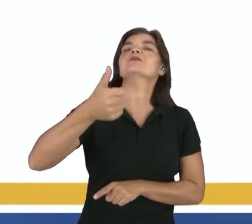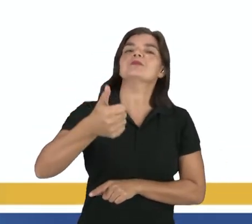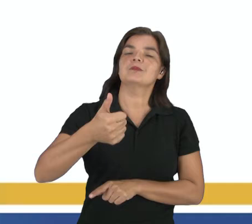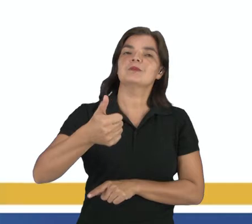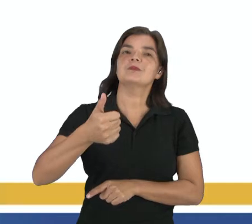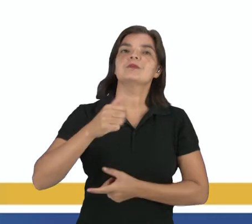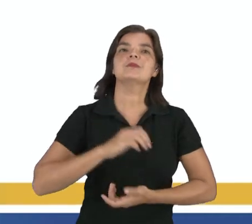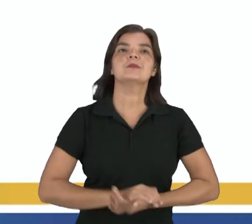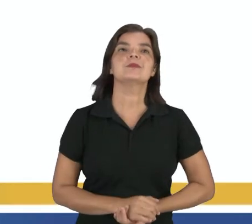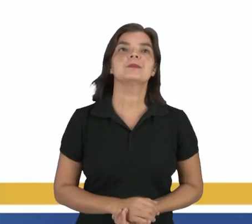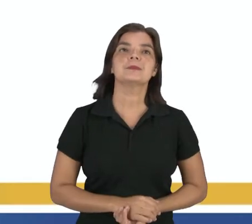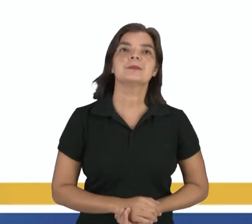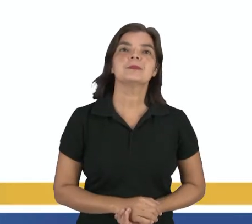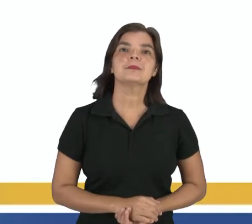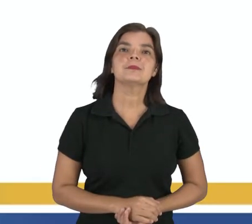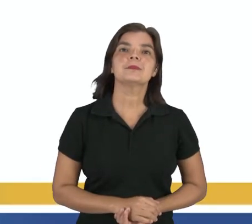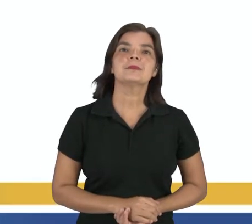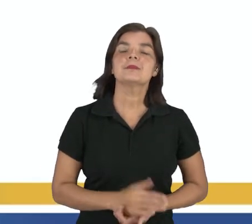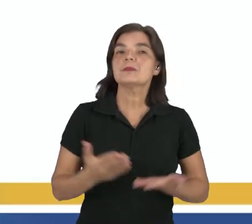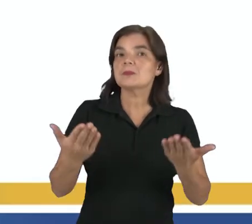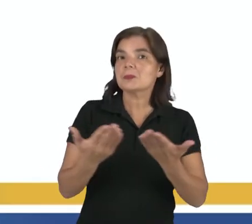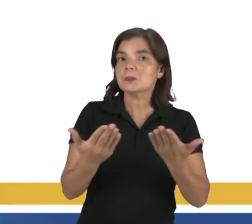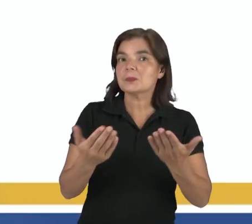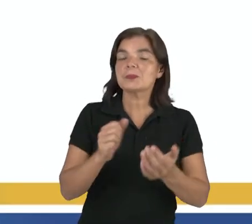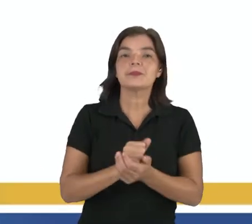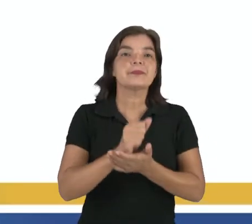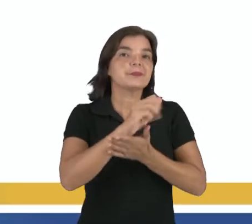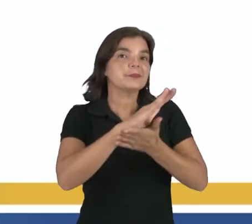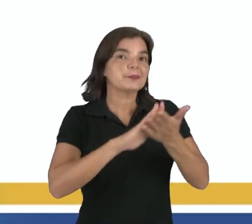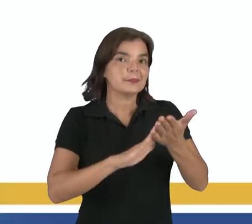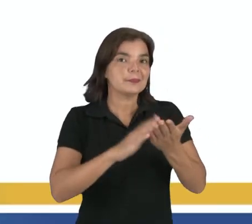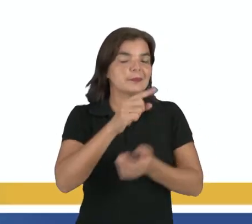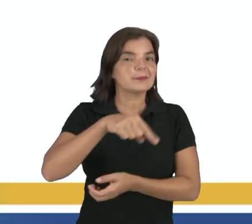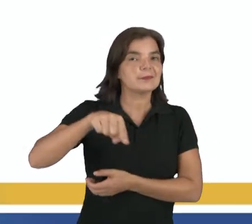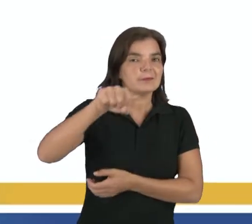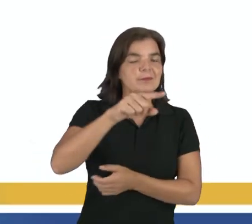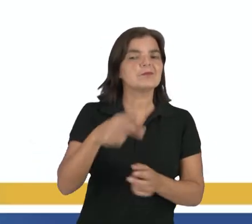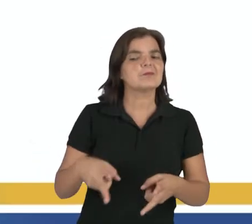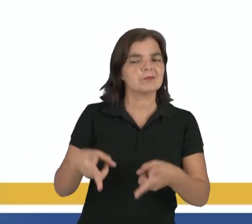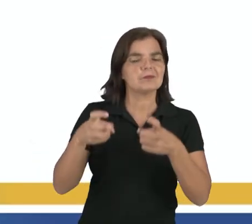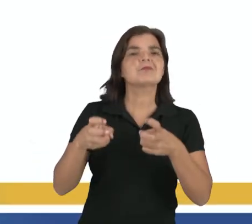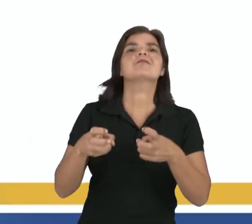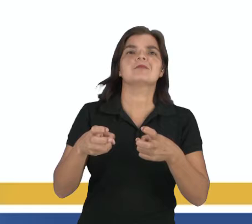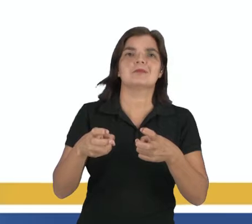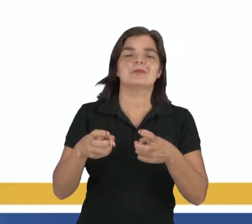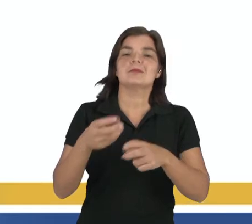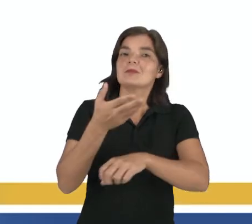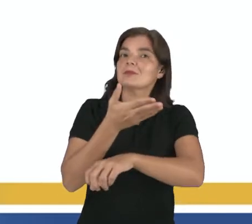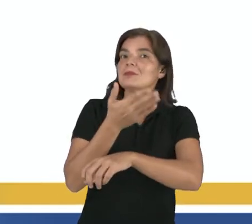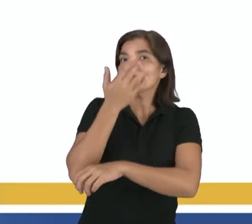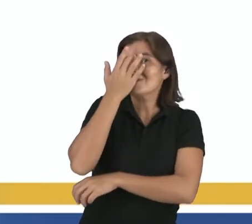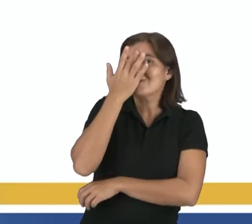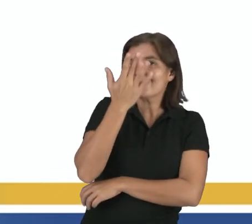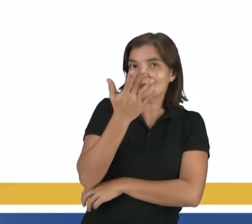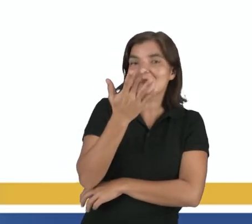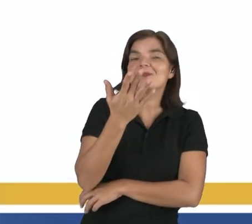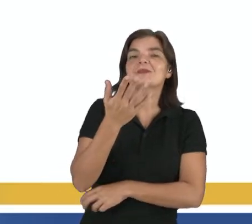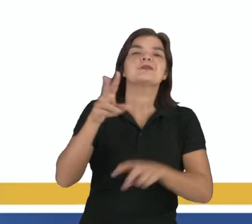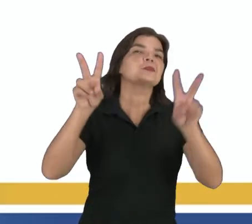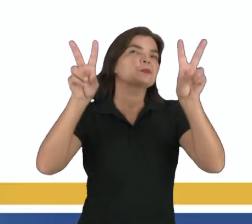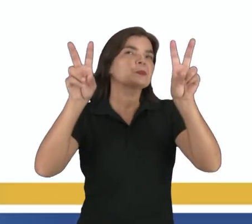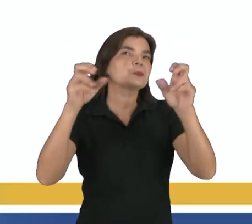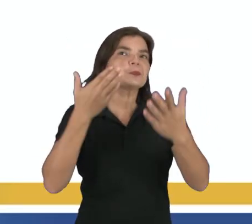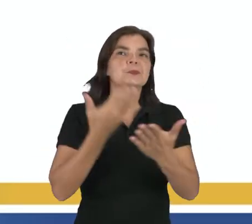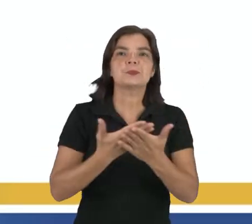nessa situação. Agora nós vamos exercitando para que vocês percebam a praticidade do